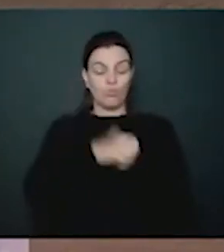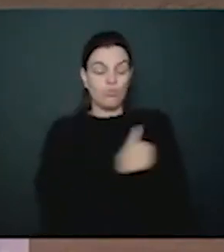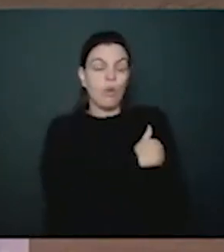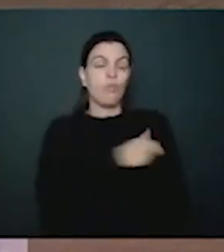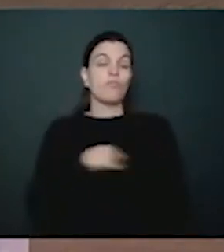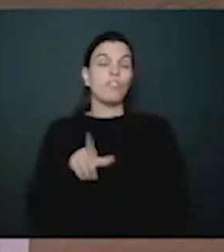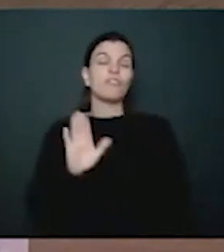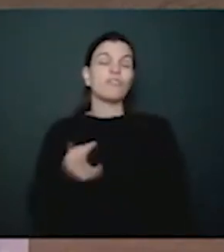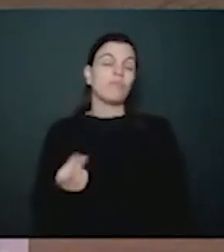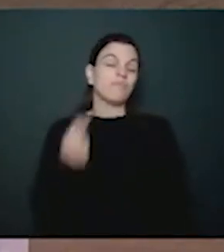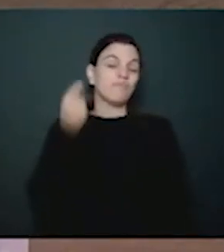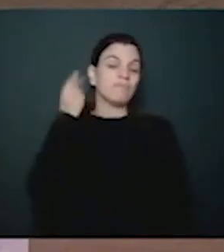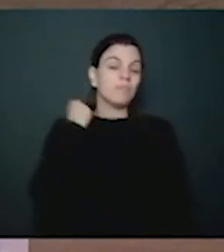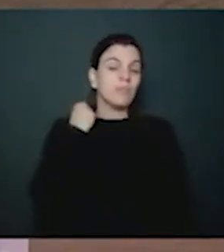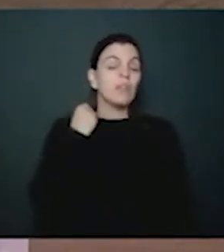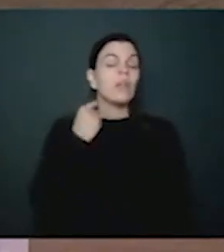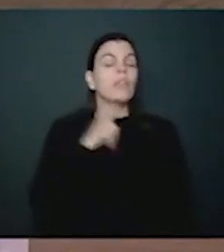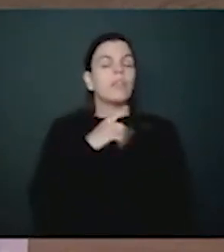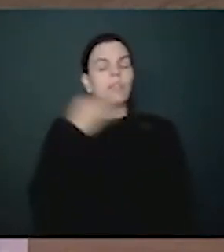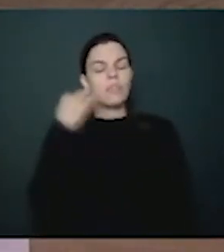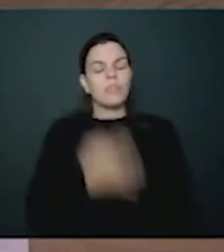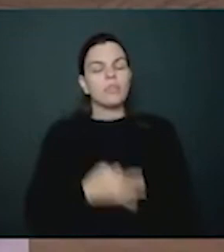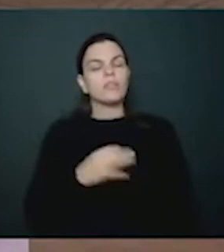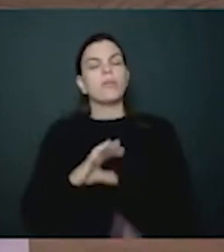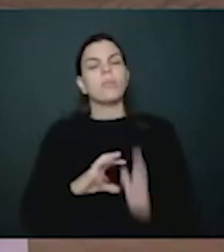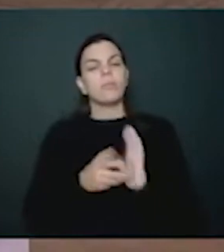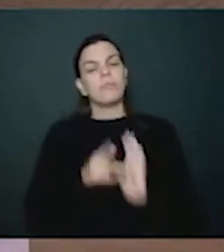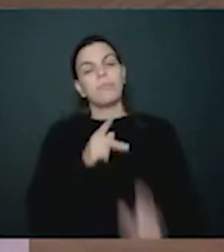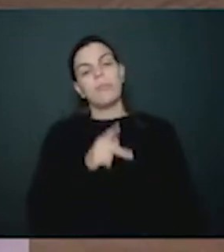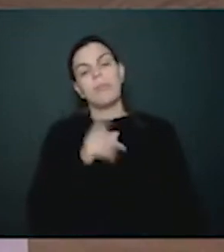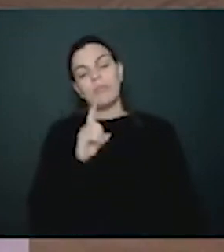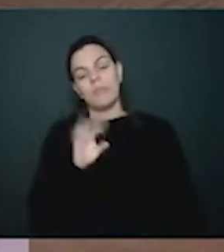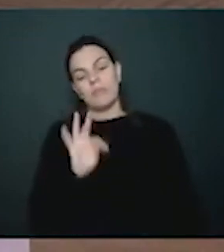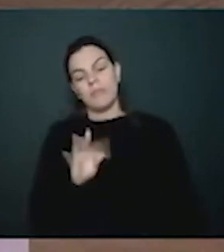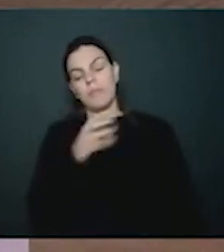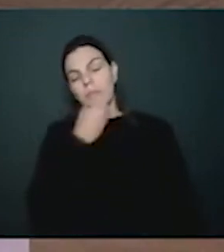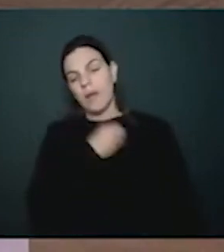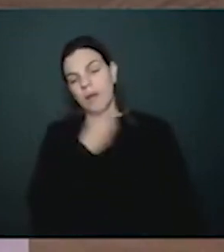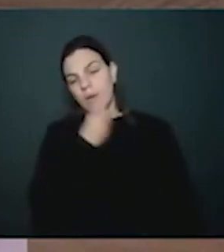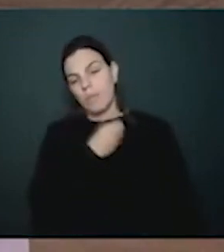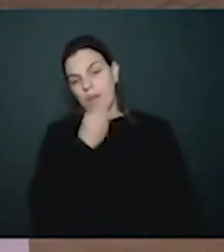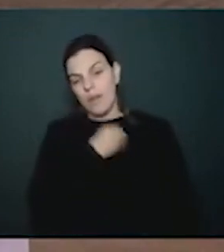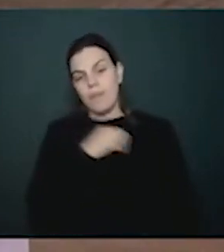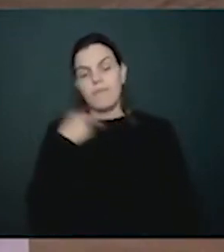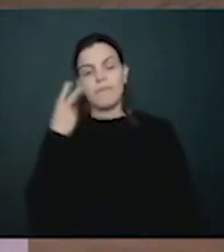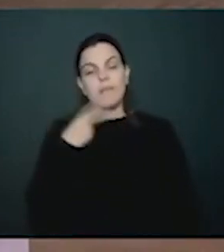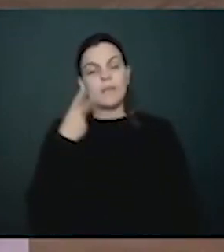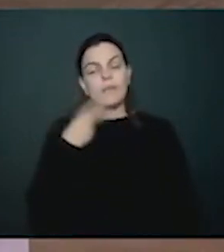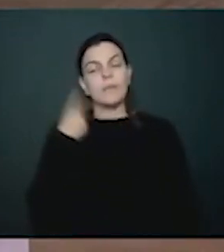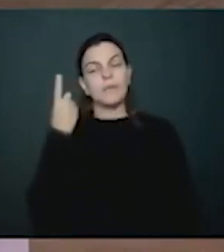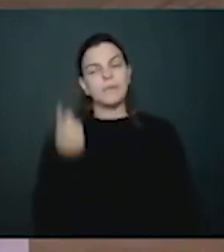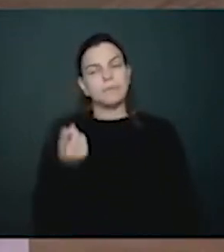que a bancada do PDT, que é formada pelo Marcos Vieira e pelo vereador